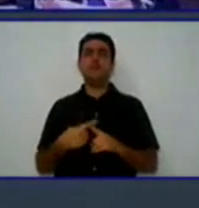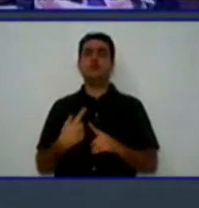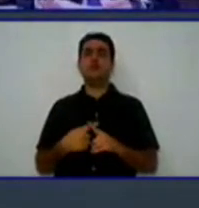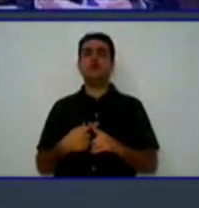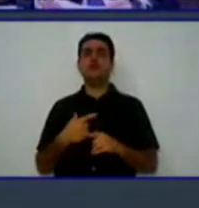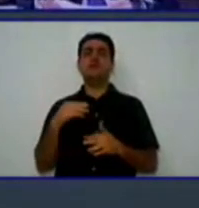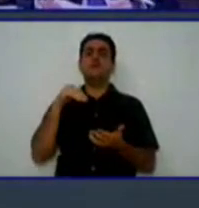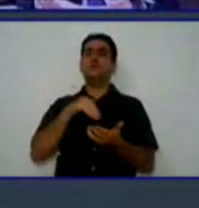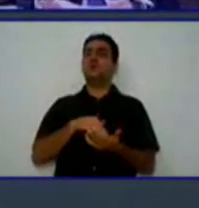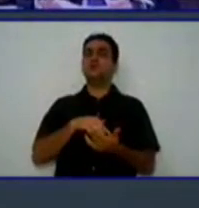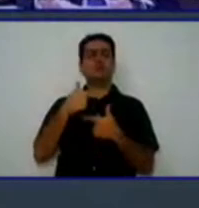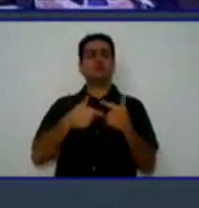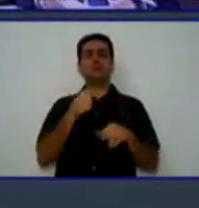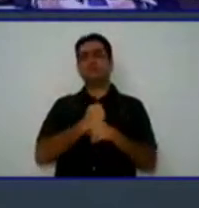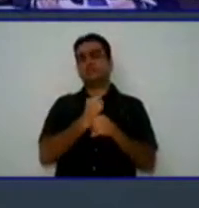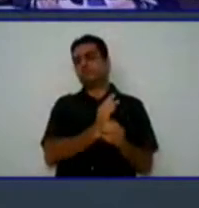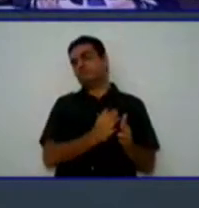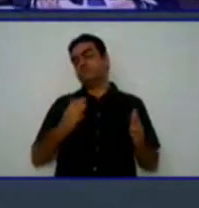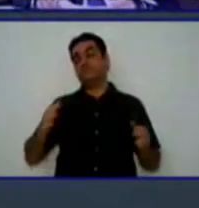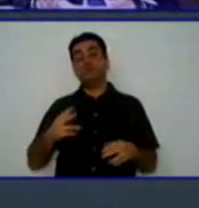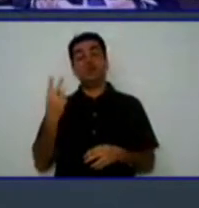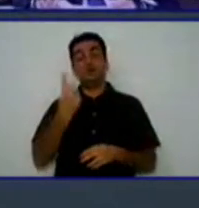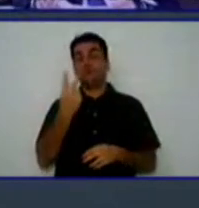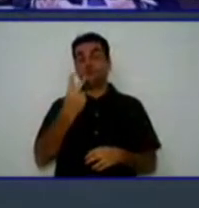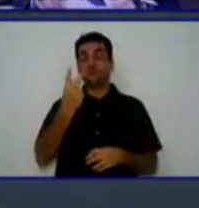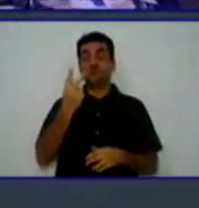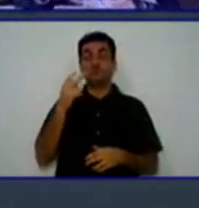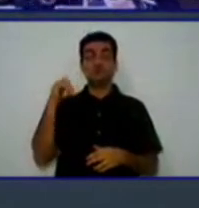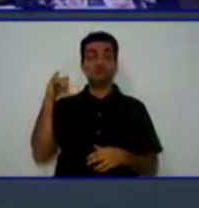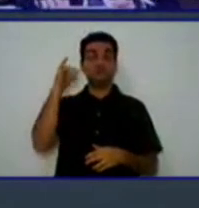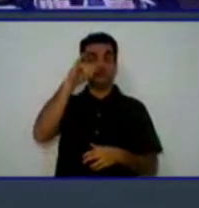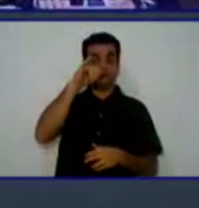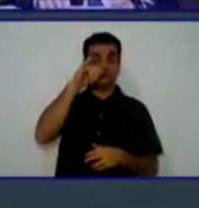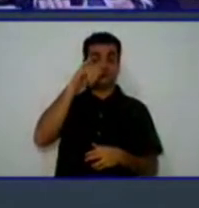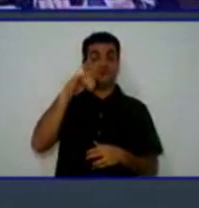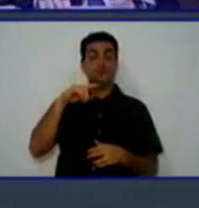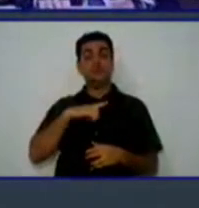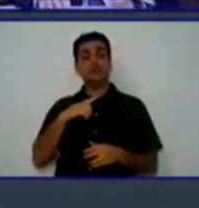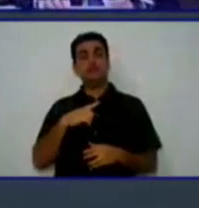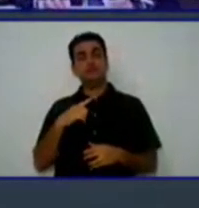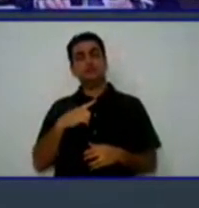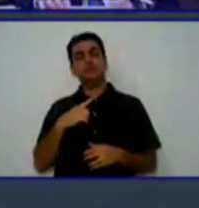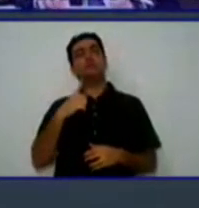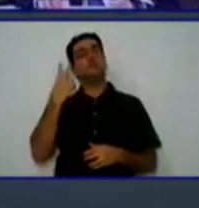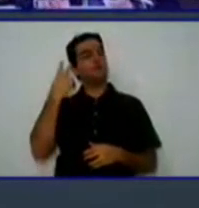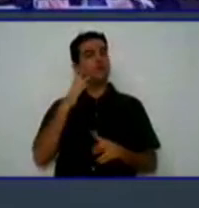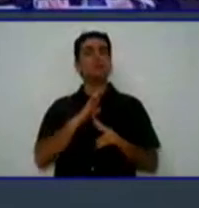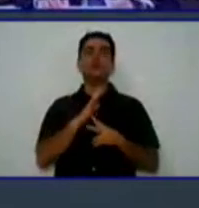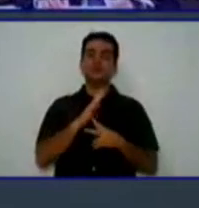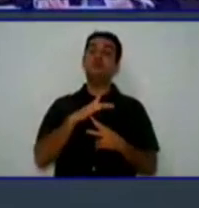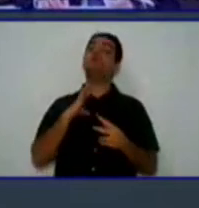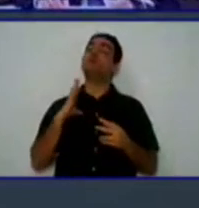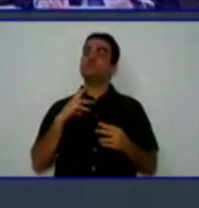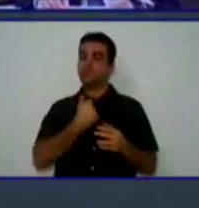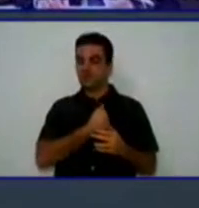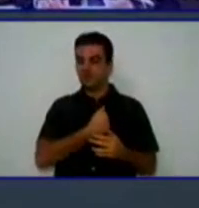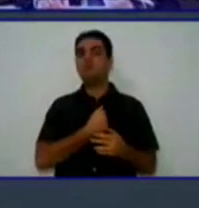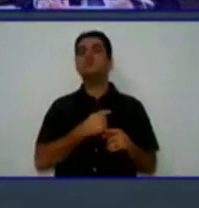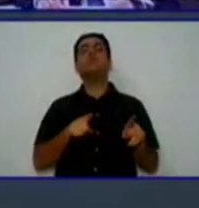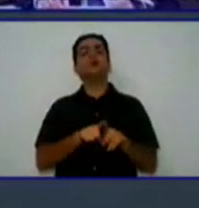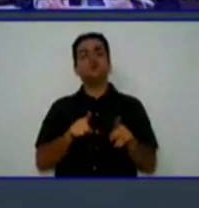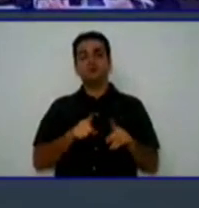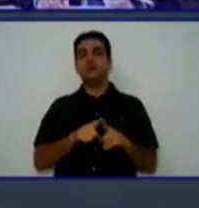perdurou todo o exercício. Essas 2 aeronaves, elas existiram na vida do partido e foram registradas em nome do partido,